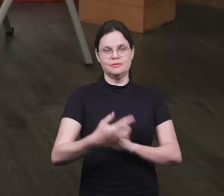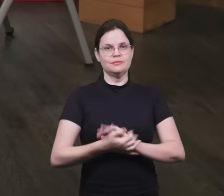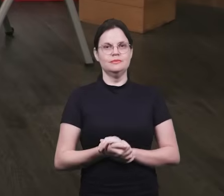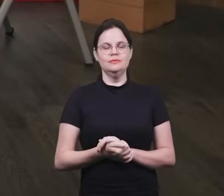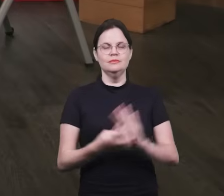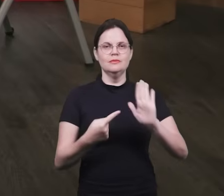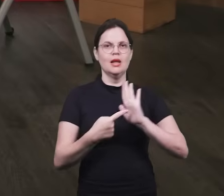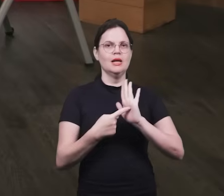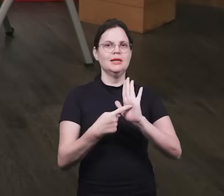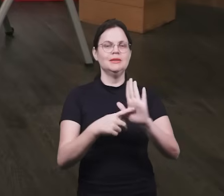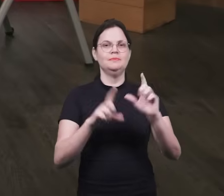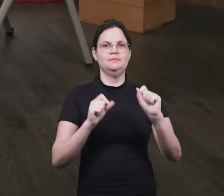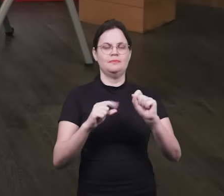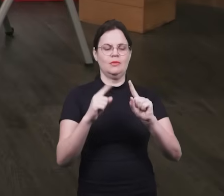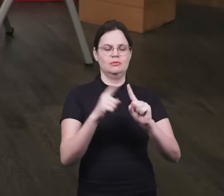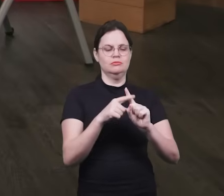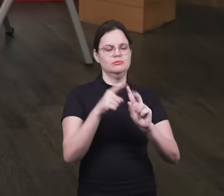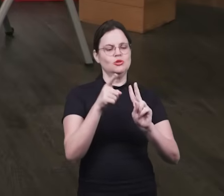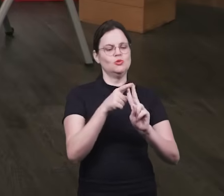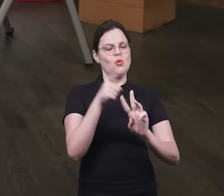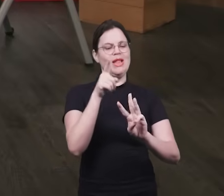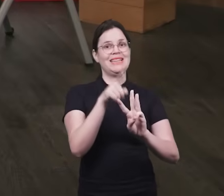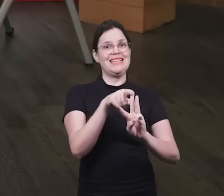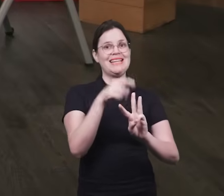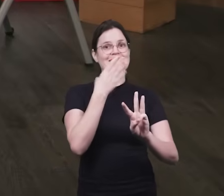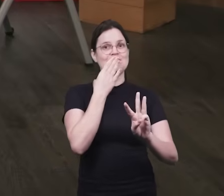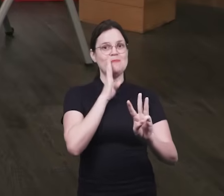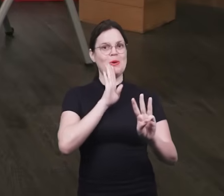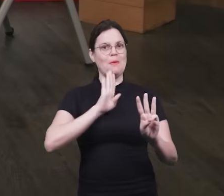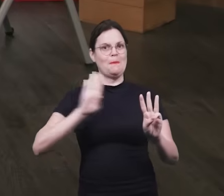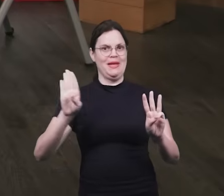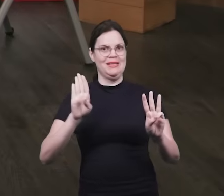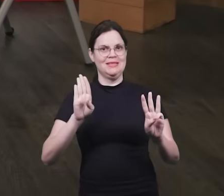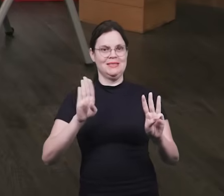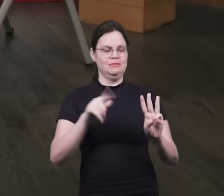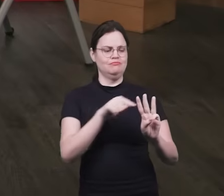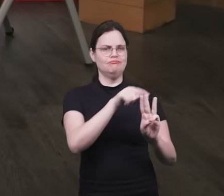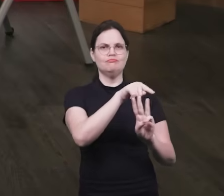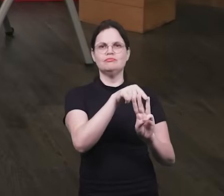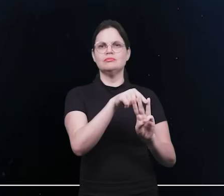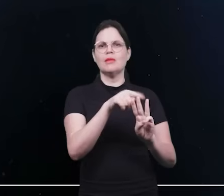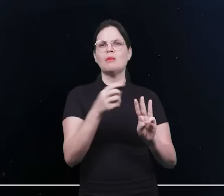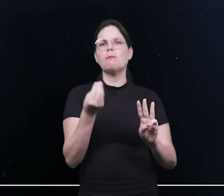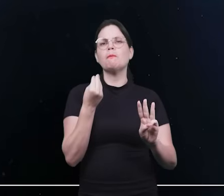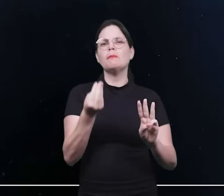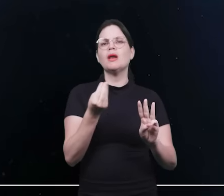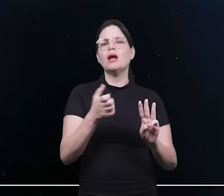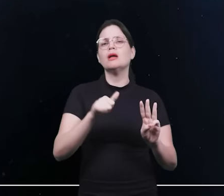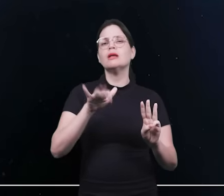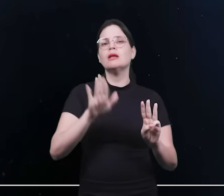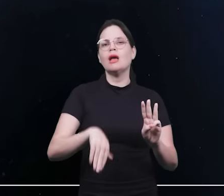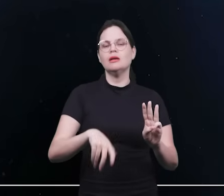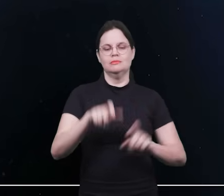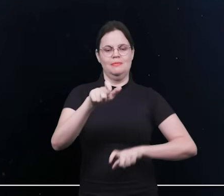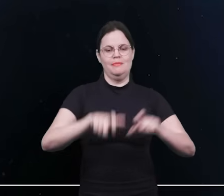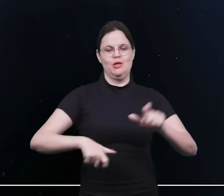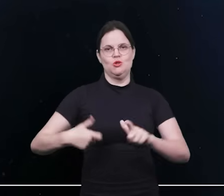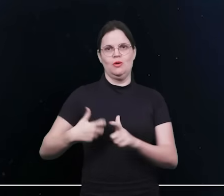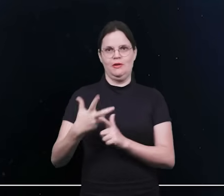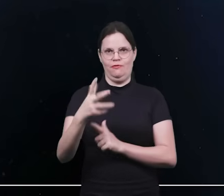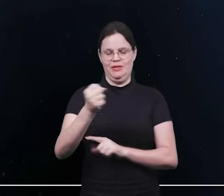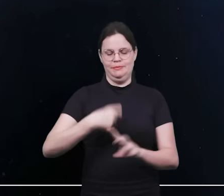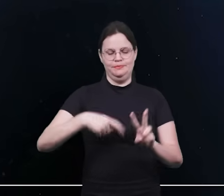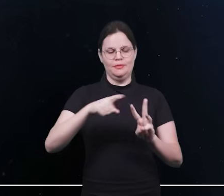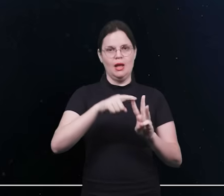17, que registra as 3 promessas para aqueles que vencerem: o maná